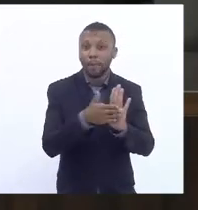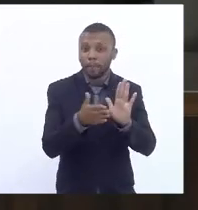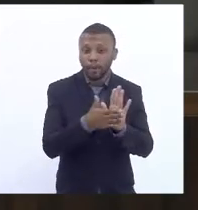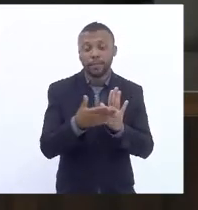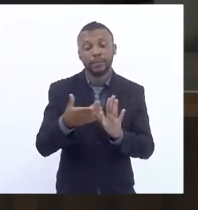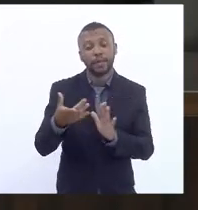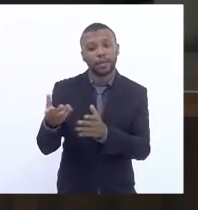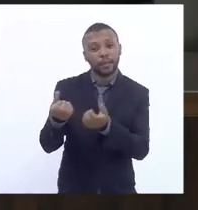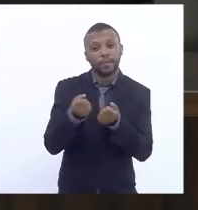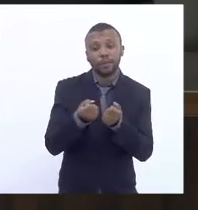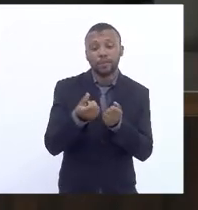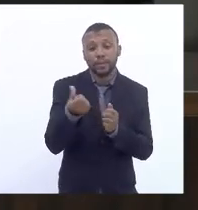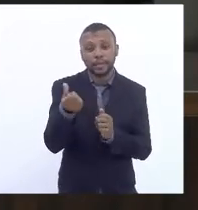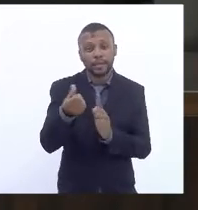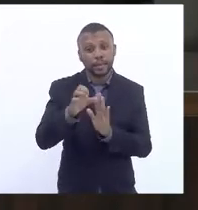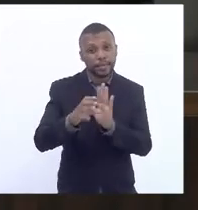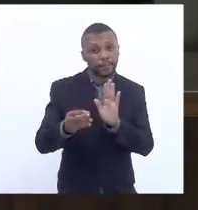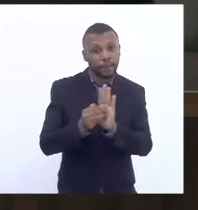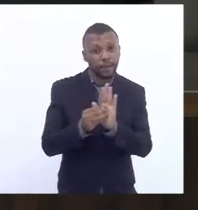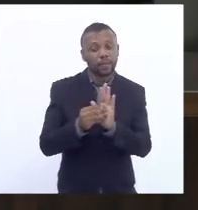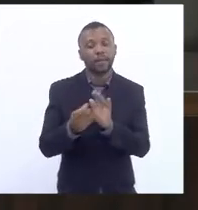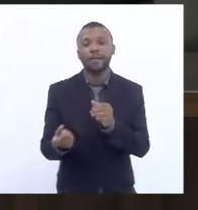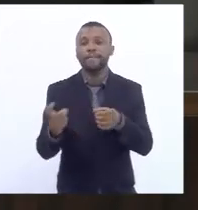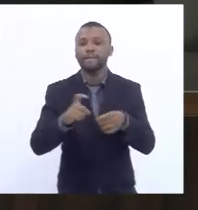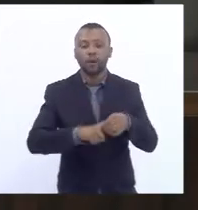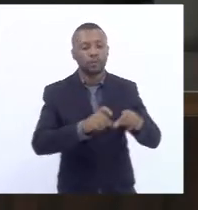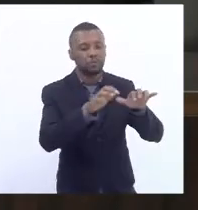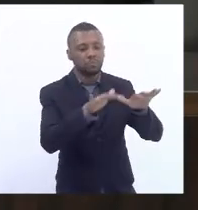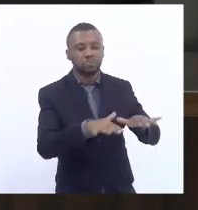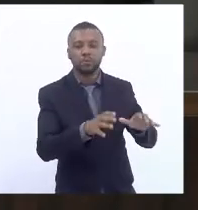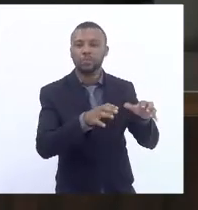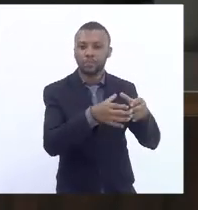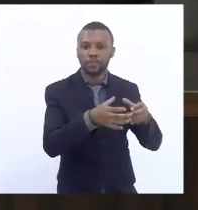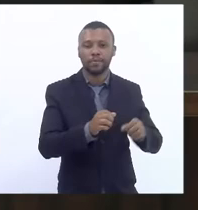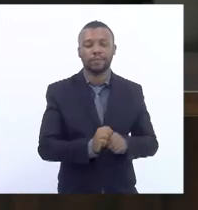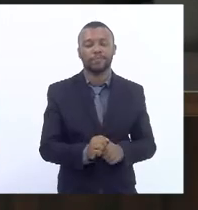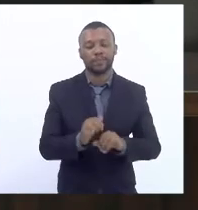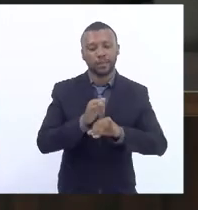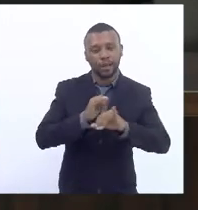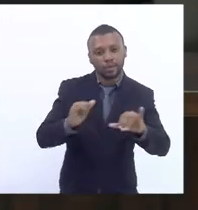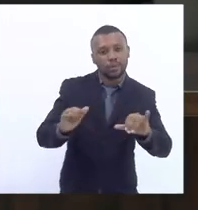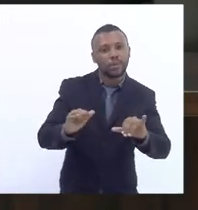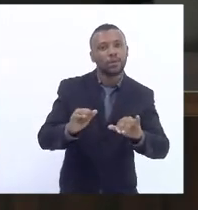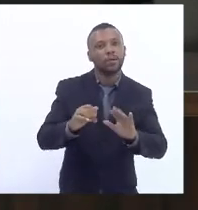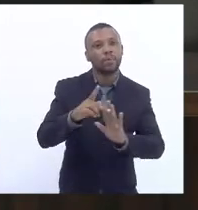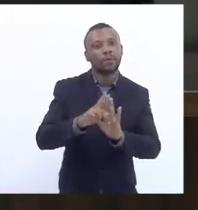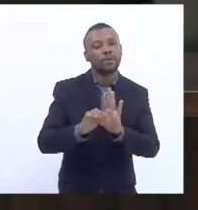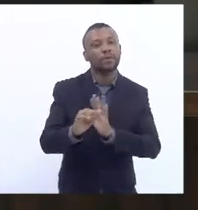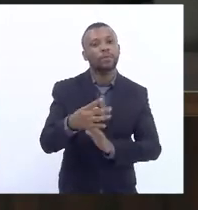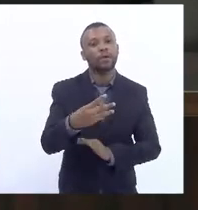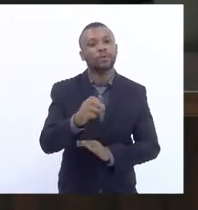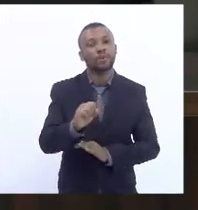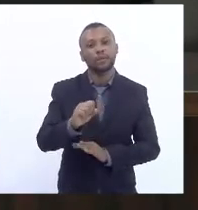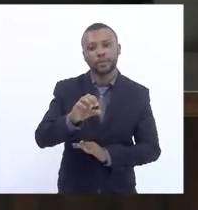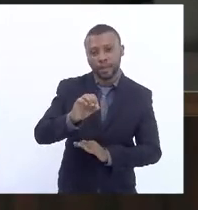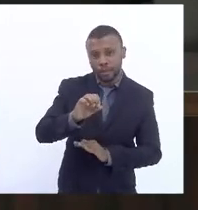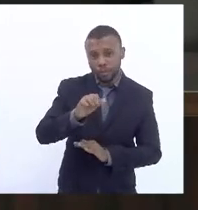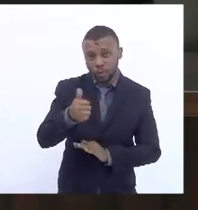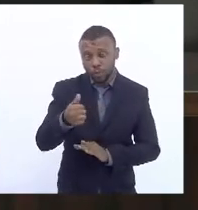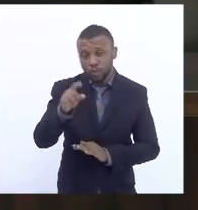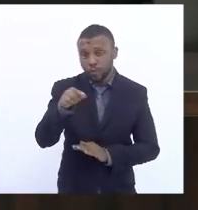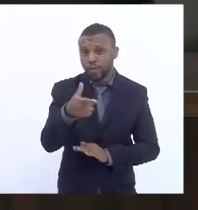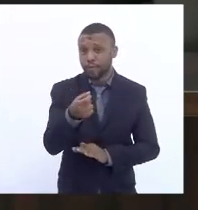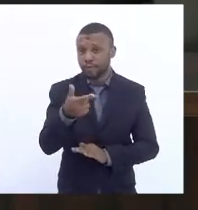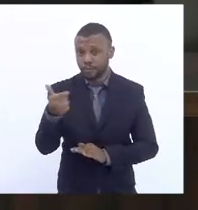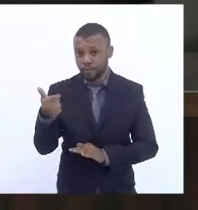6 emendas e retorna às comissões. Anuncio. Projeto de Lei 4801, de 21, de autoria